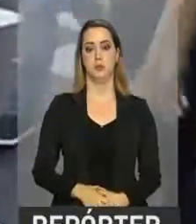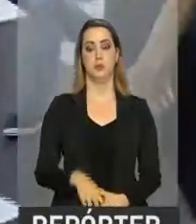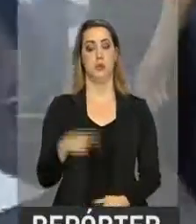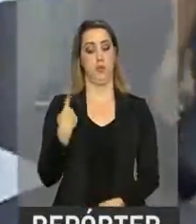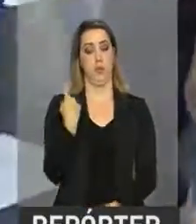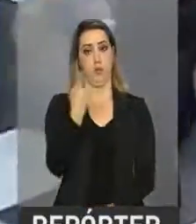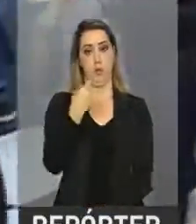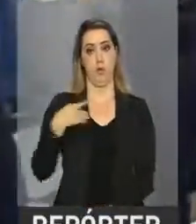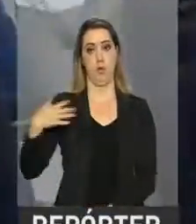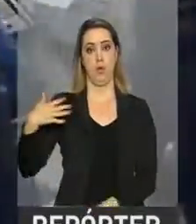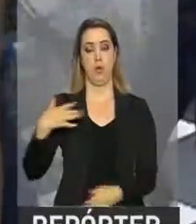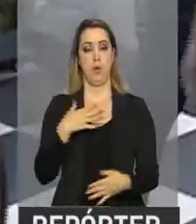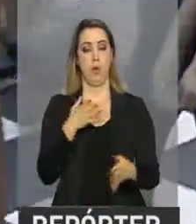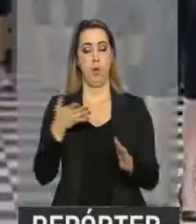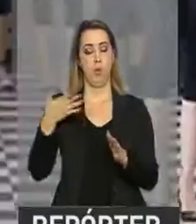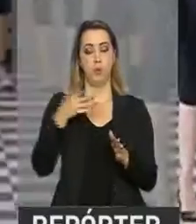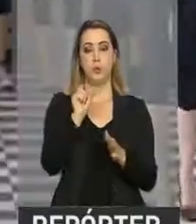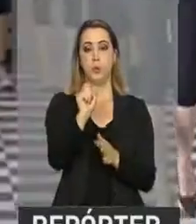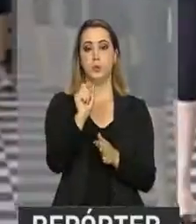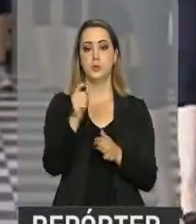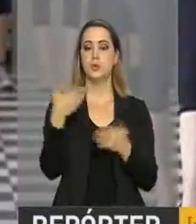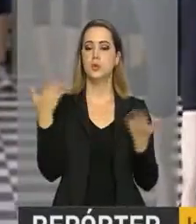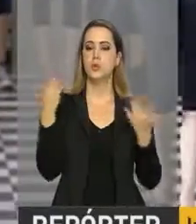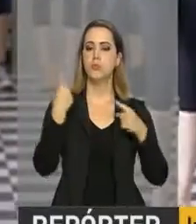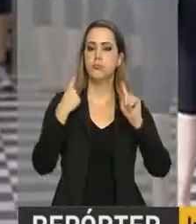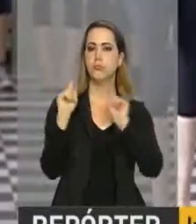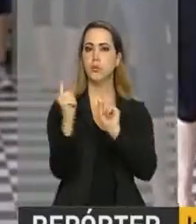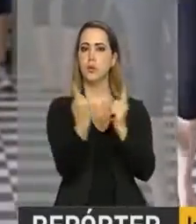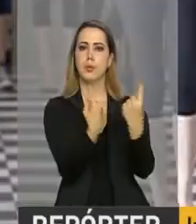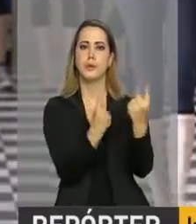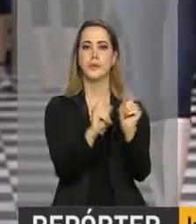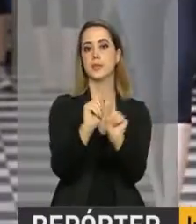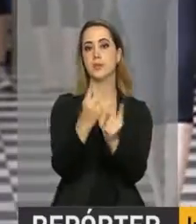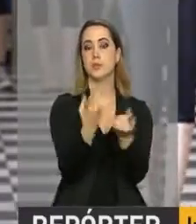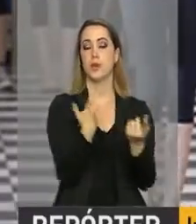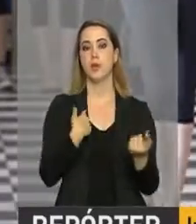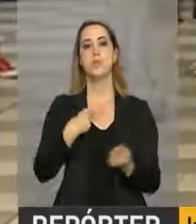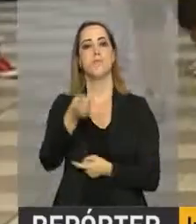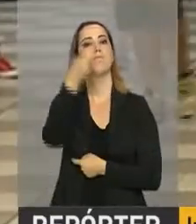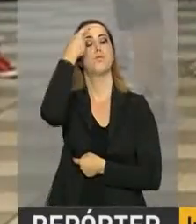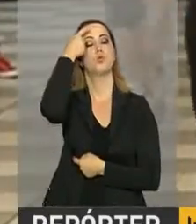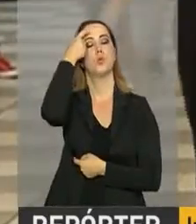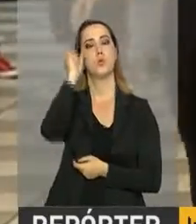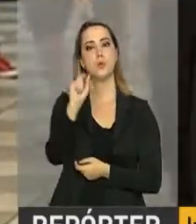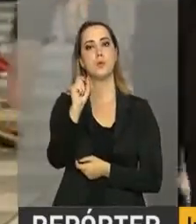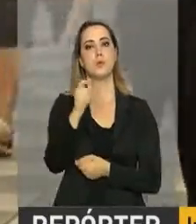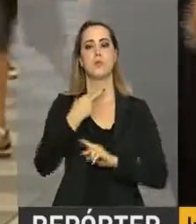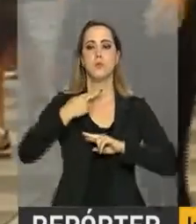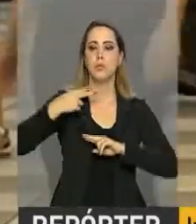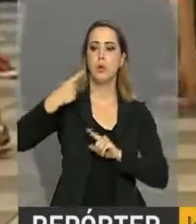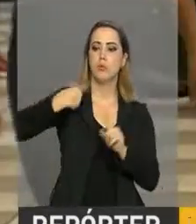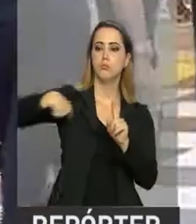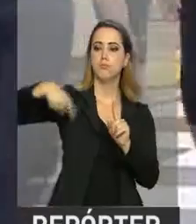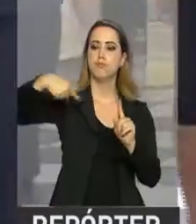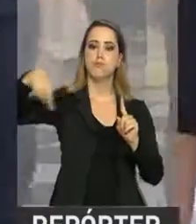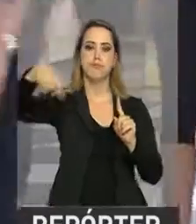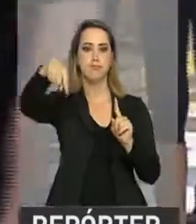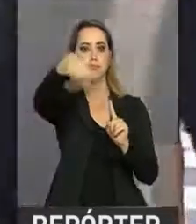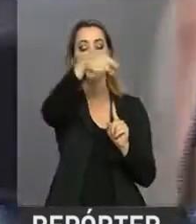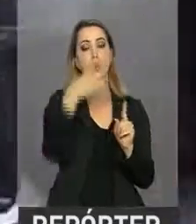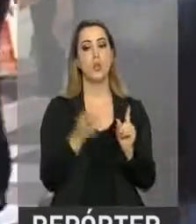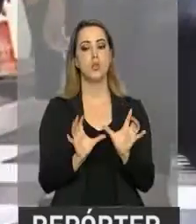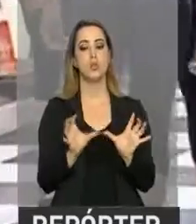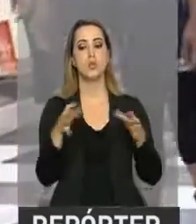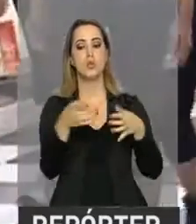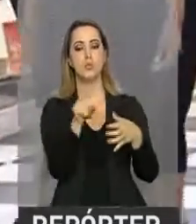Um desfile de consciência. Em meio ao vai e vem de passageiros pelo saguão do aeroporto de Congonhas, em São Paulo, esse